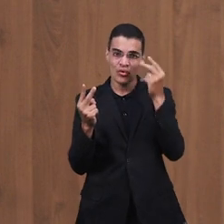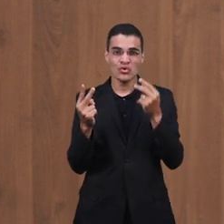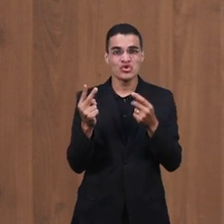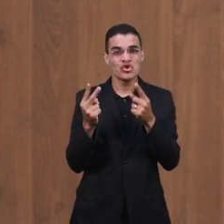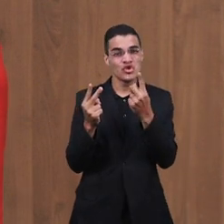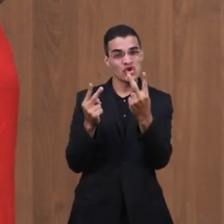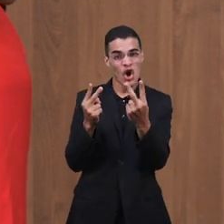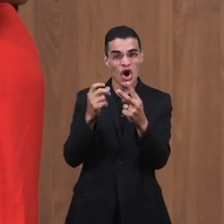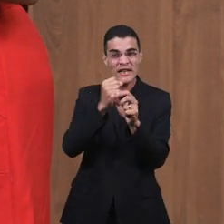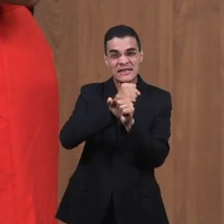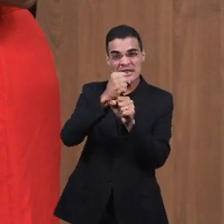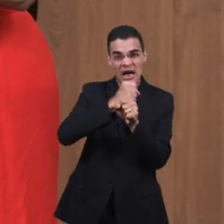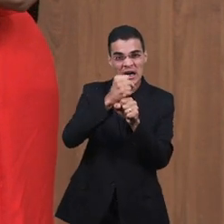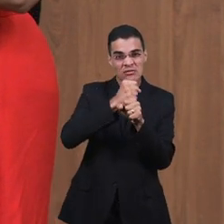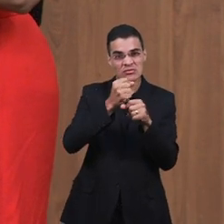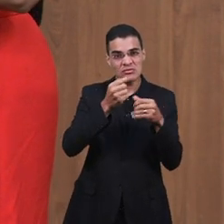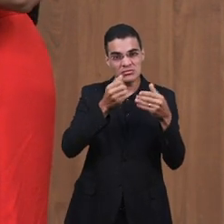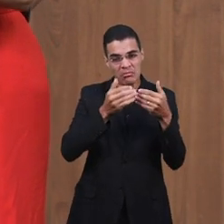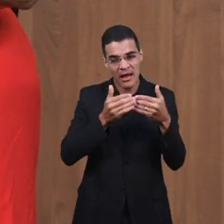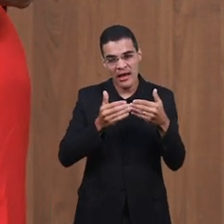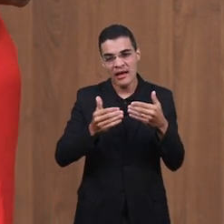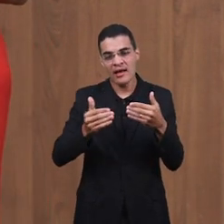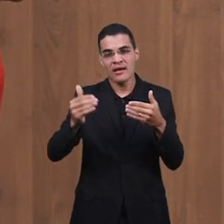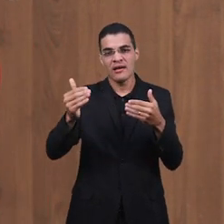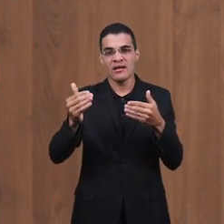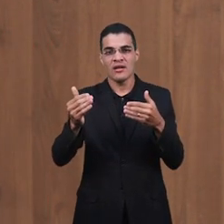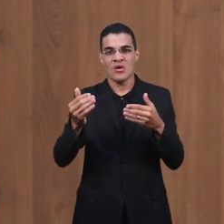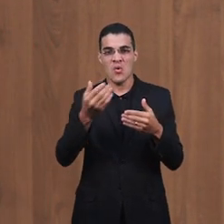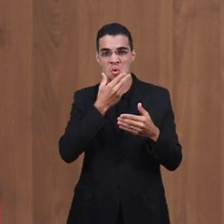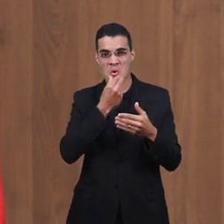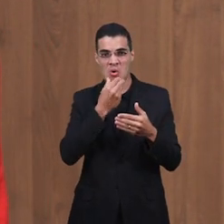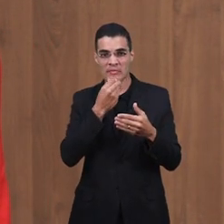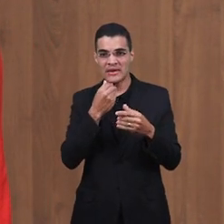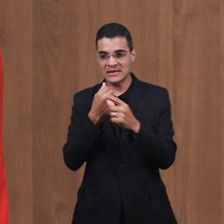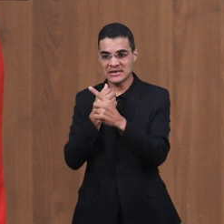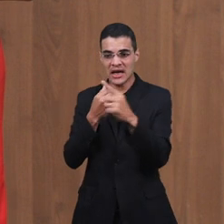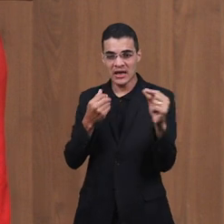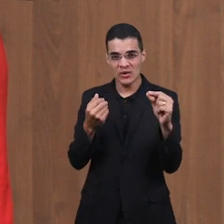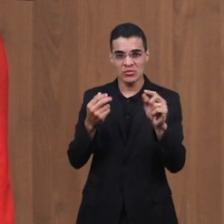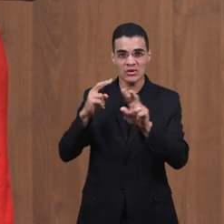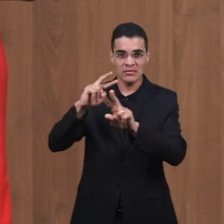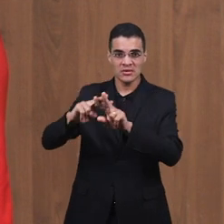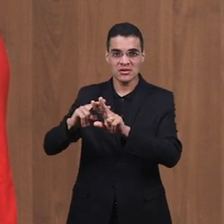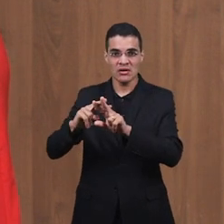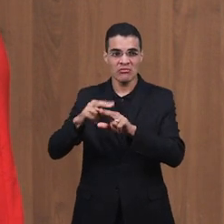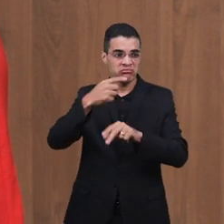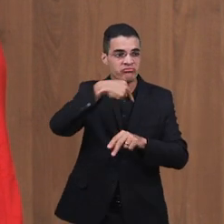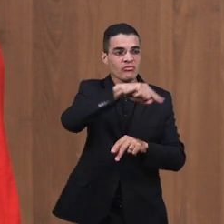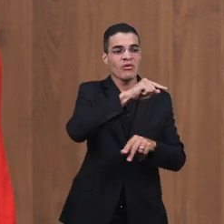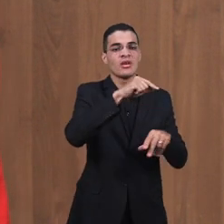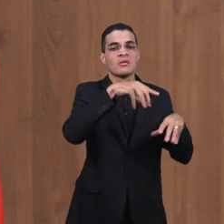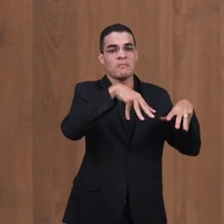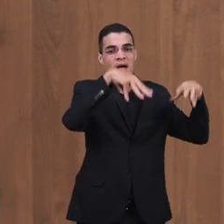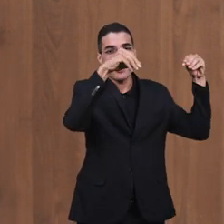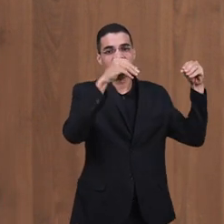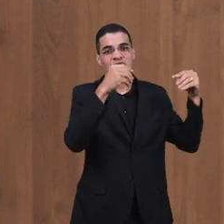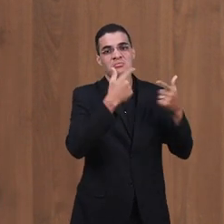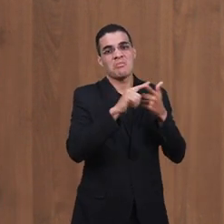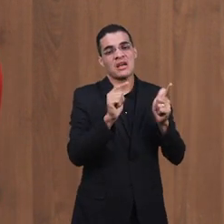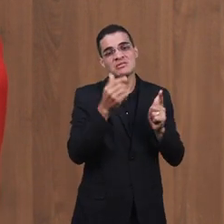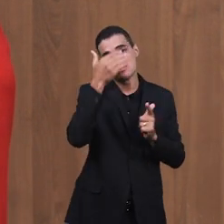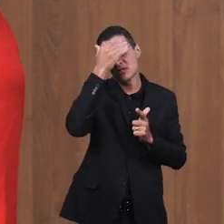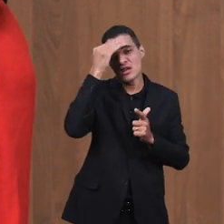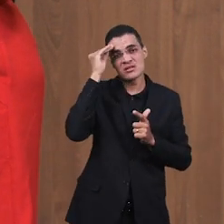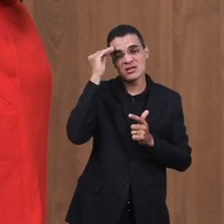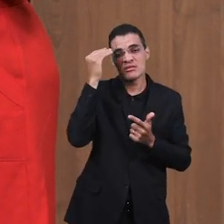Se passaram 2 anos que o copeiro tinha saído da prisão e ele não se